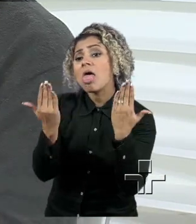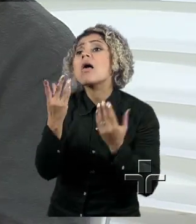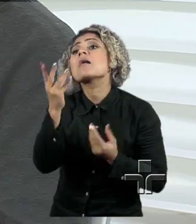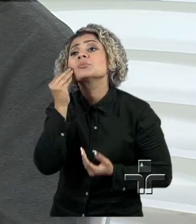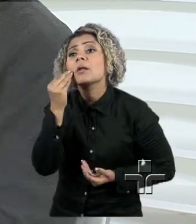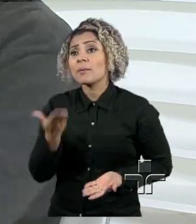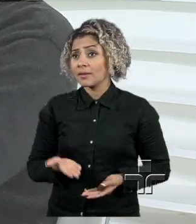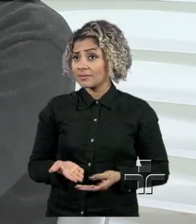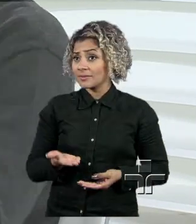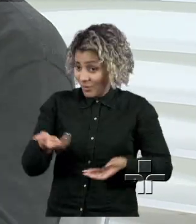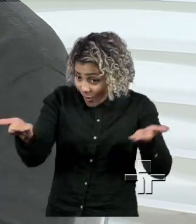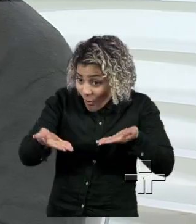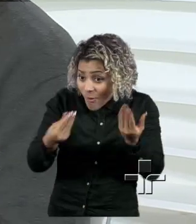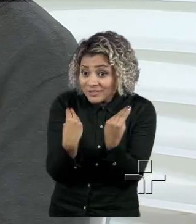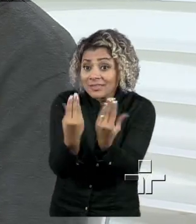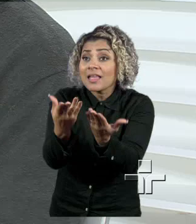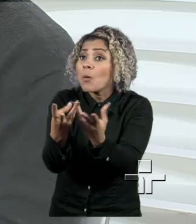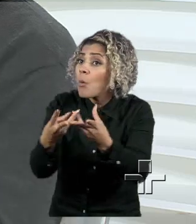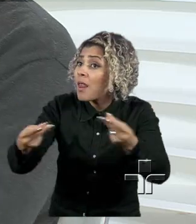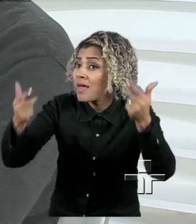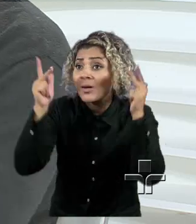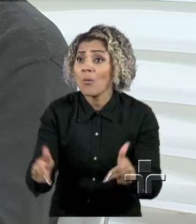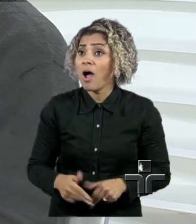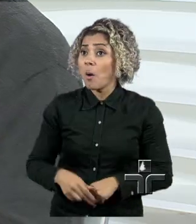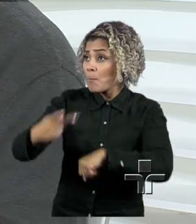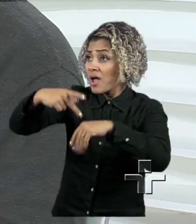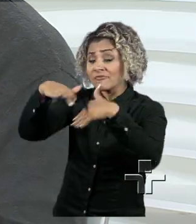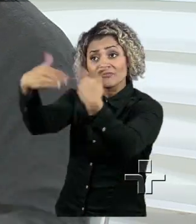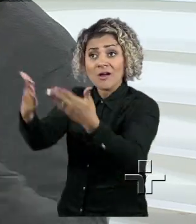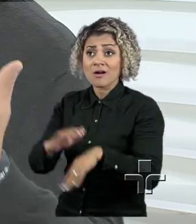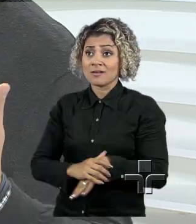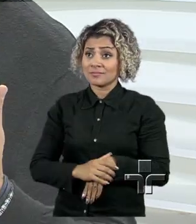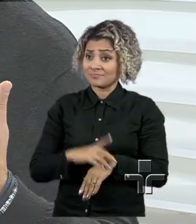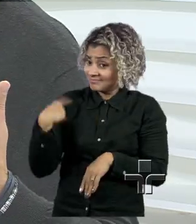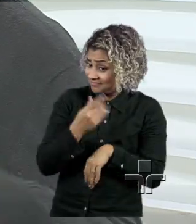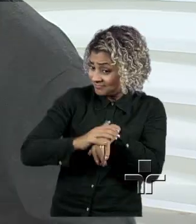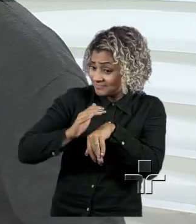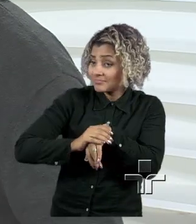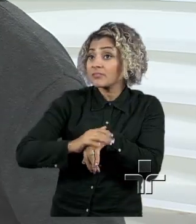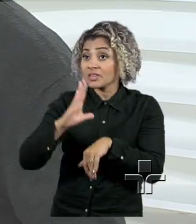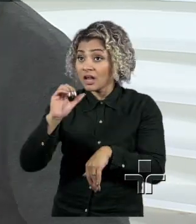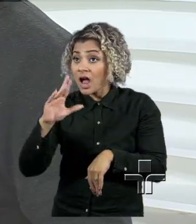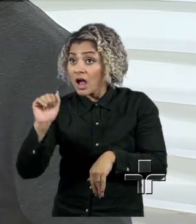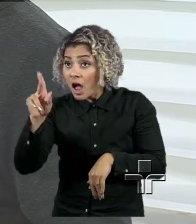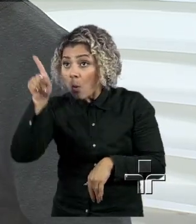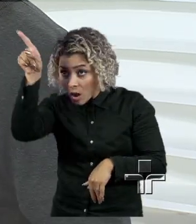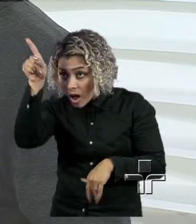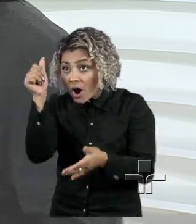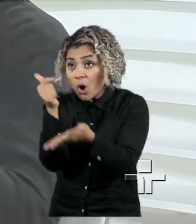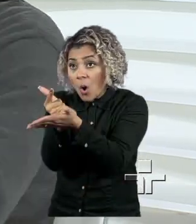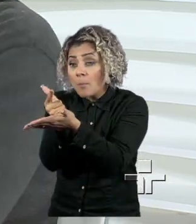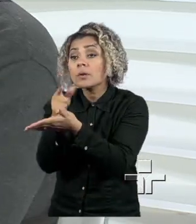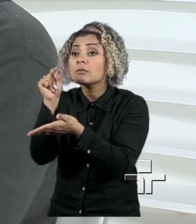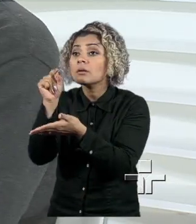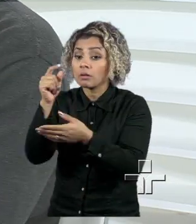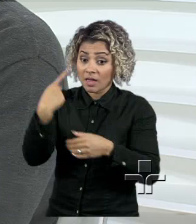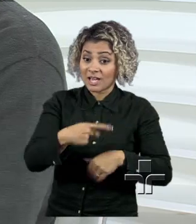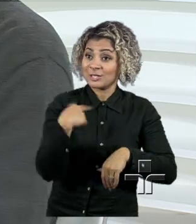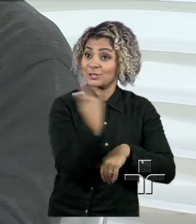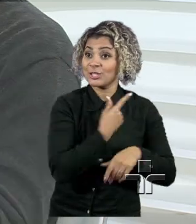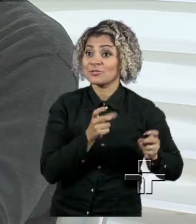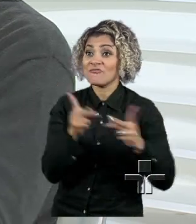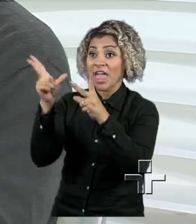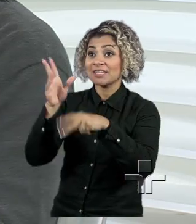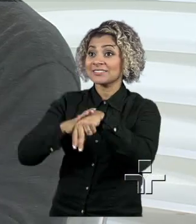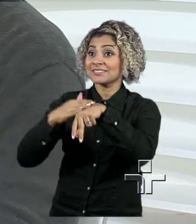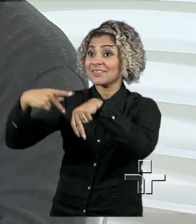oferecer um produto com a mesmíssima qualidade, por um simples motivo, porque parte do cacau de lá sai daqui. E o leite que a gente usa aqui